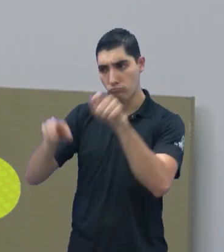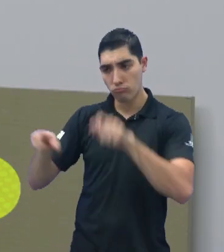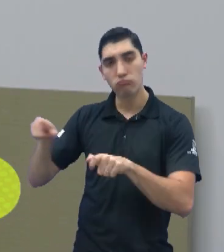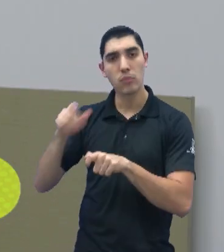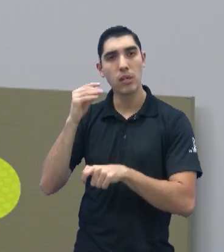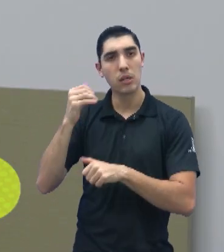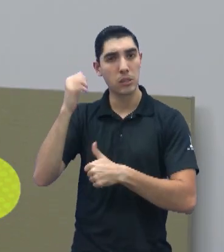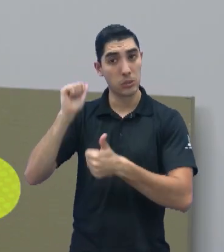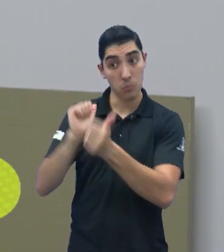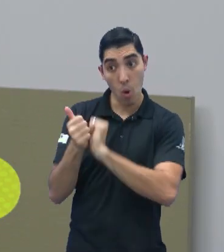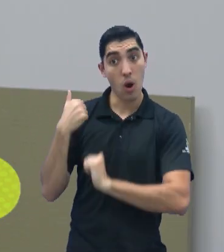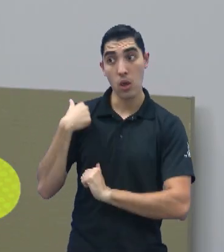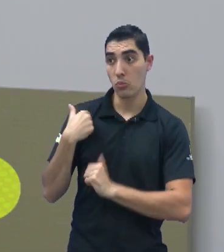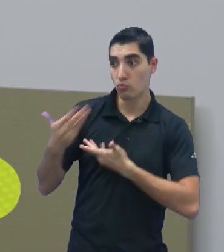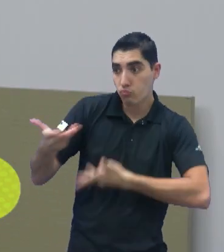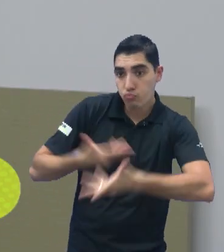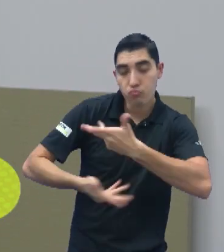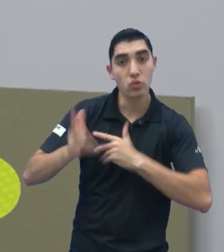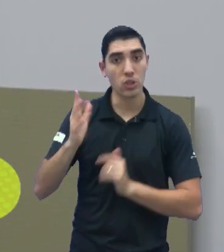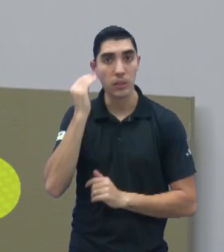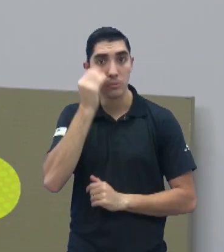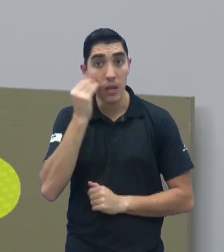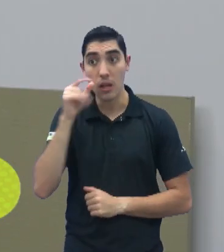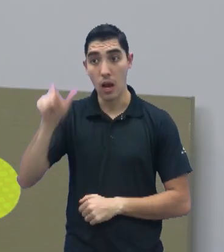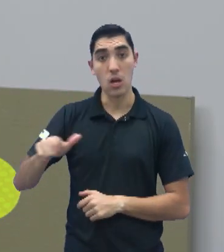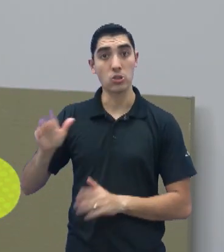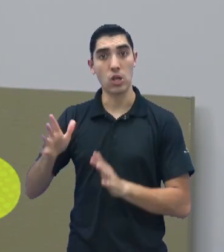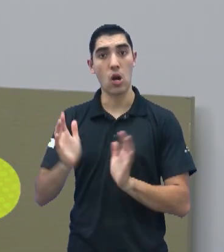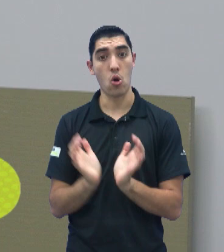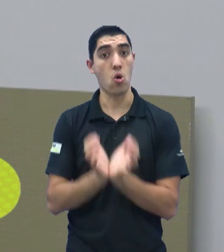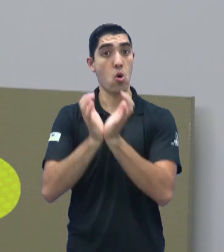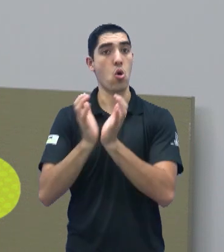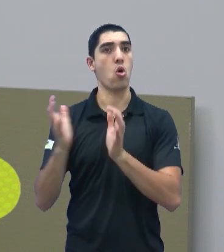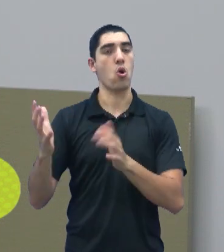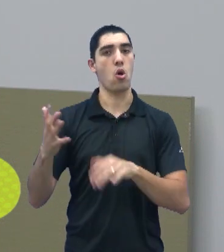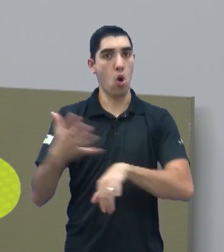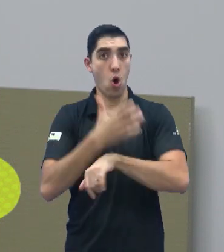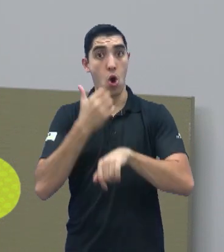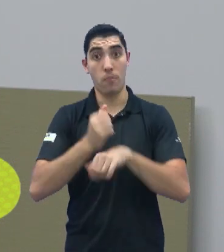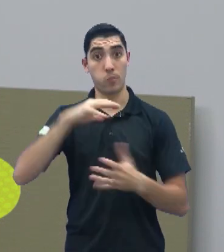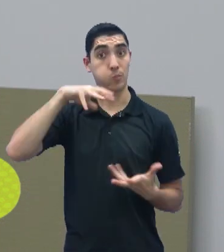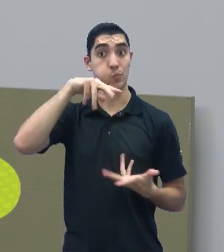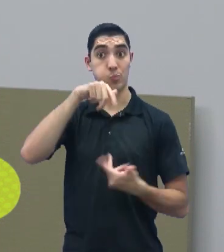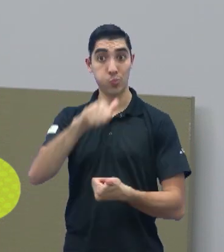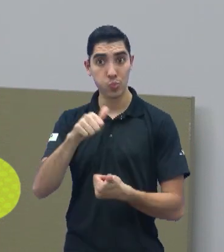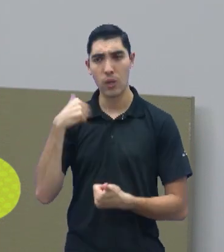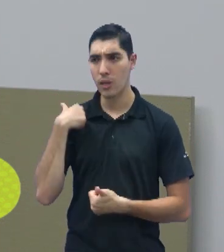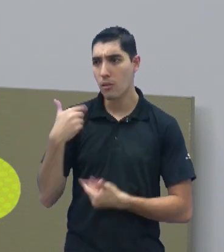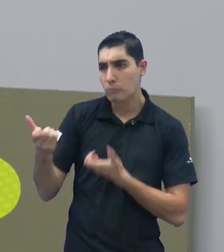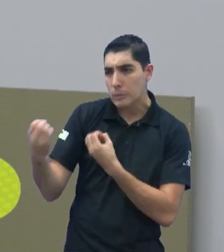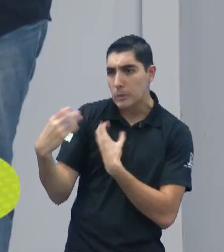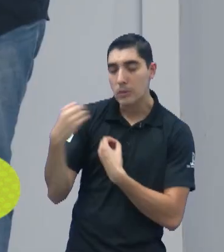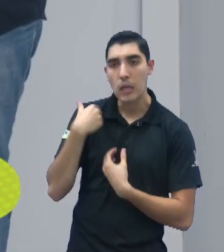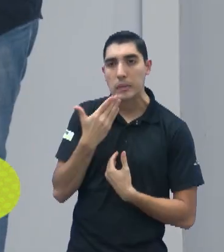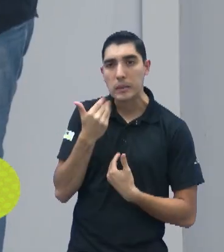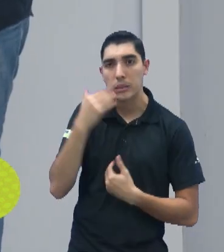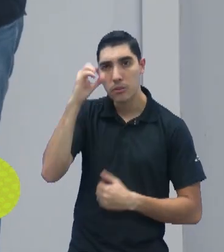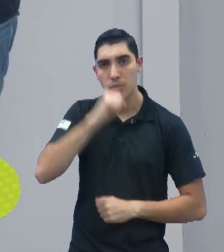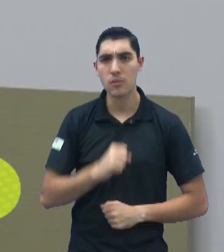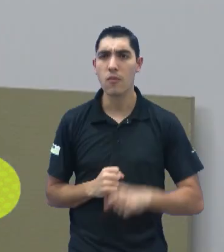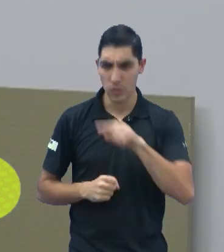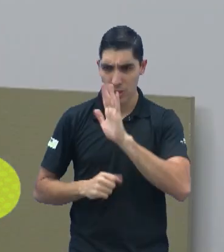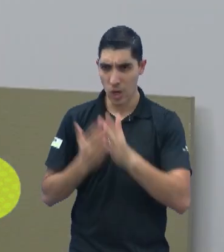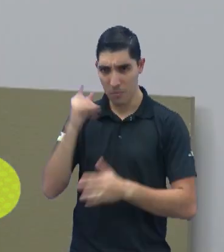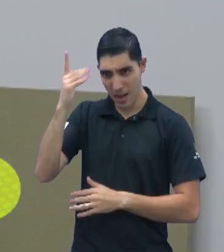dia poderia jogar, né? Tive essa experiência, jogadores de Copa do Mundo, treinadores de Copa do Mundo, no qual eu pude aprender muito com eles aí. Você comia aquela comida louca lá na Índia,